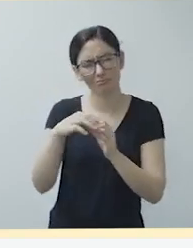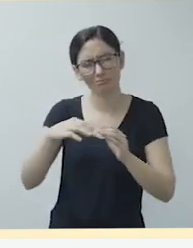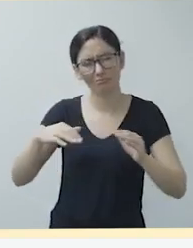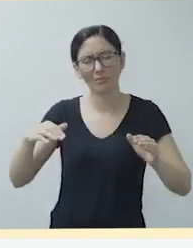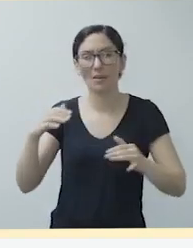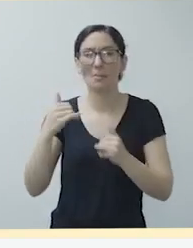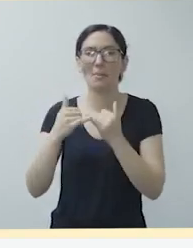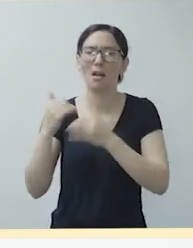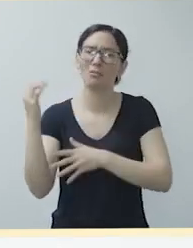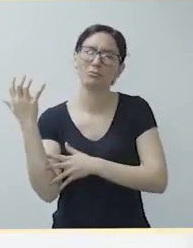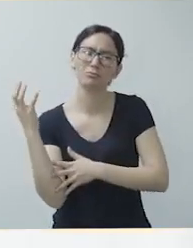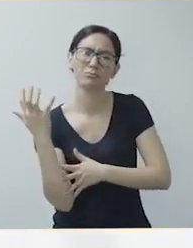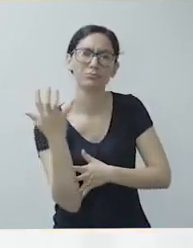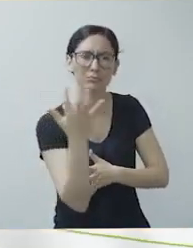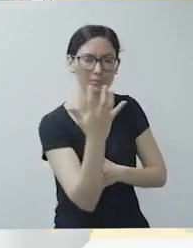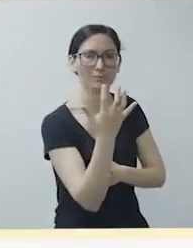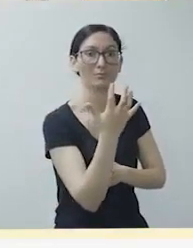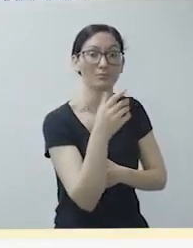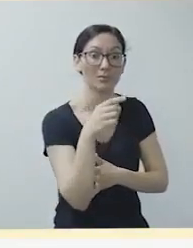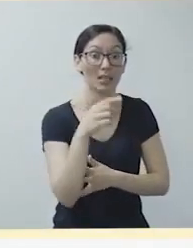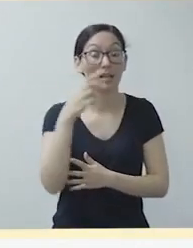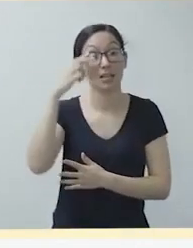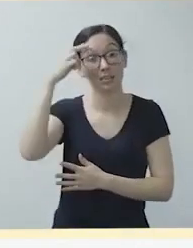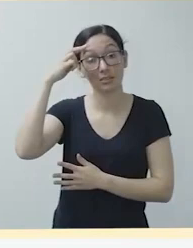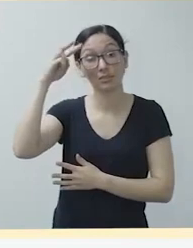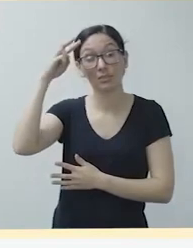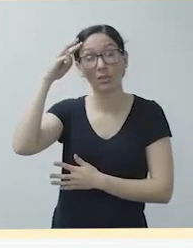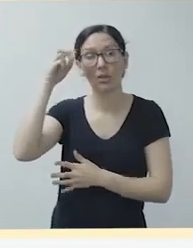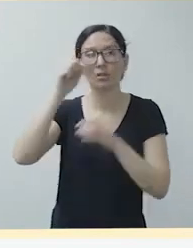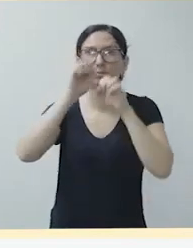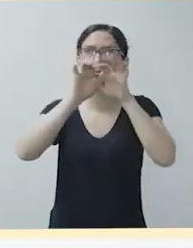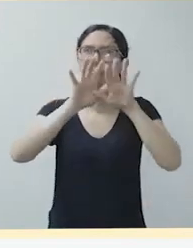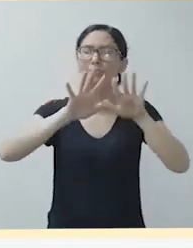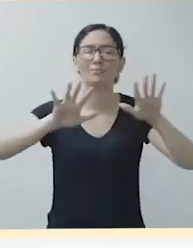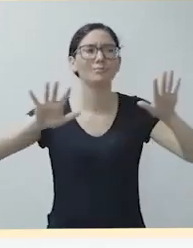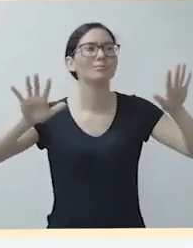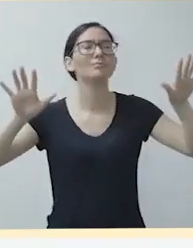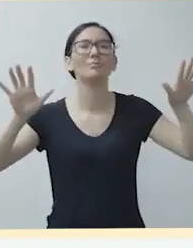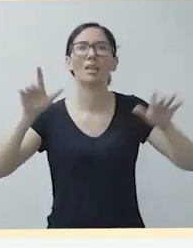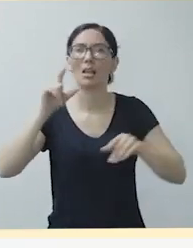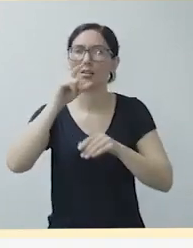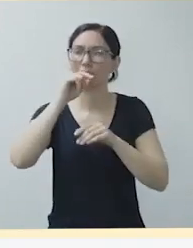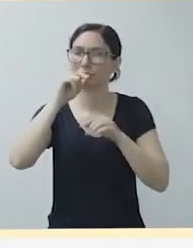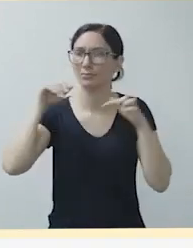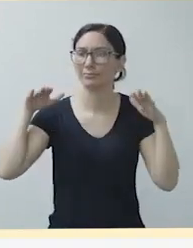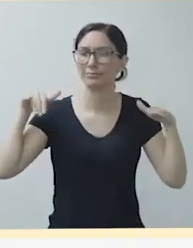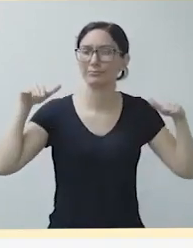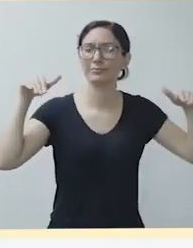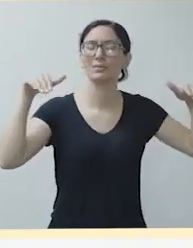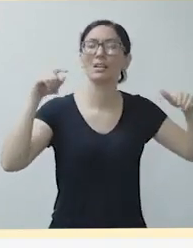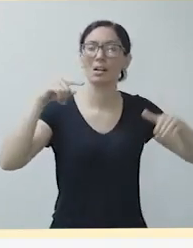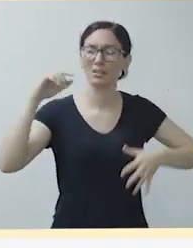mesmo? E essa história, Paisagem de Pássaros, aconteceu numa floresta,